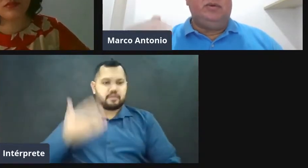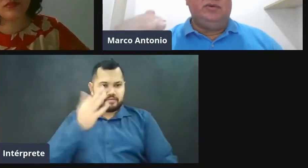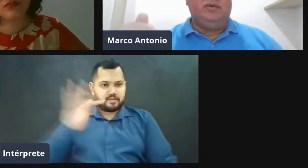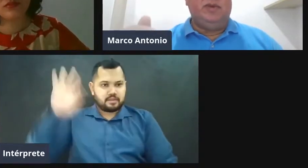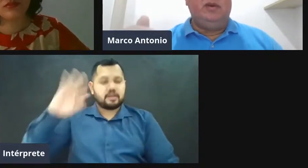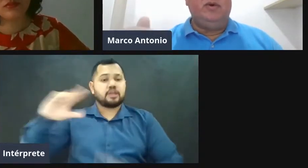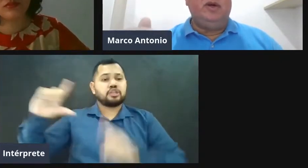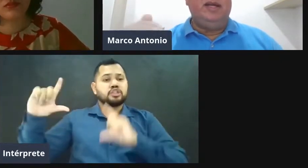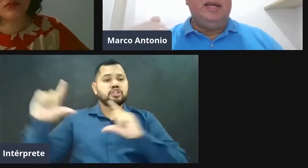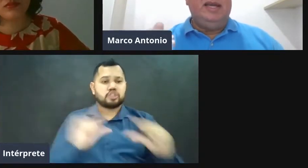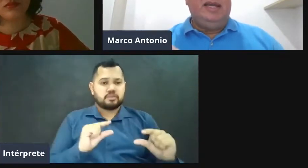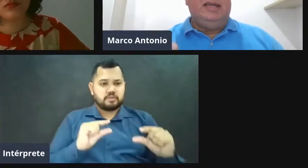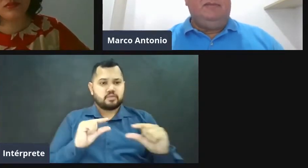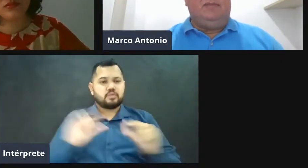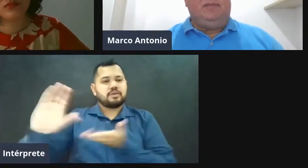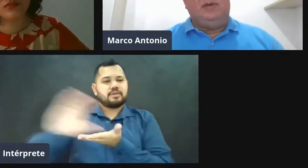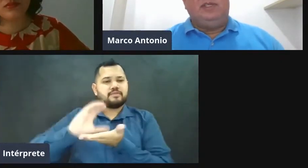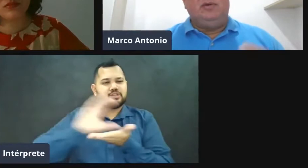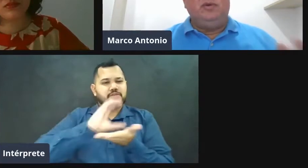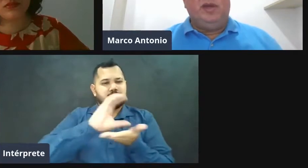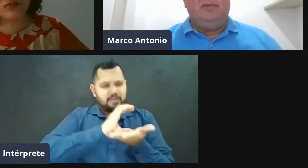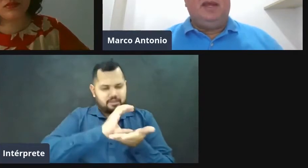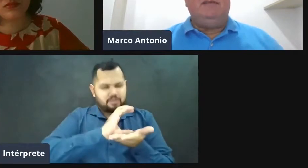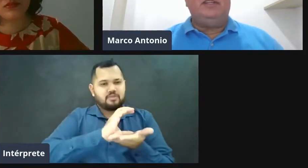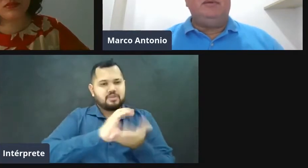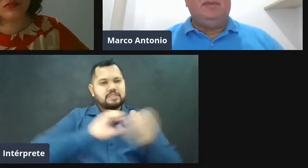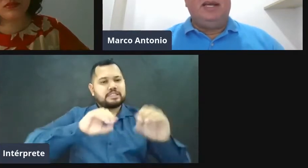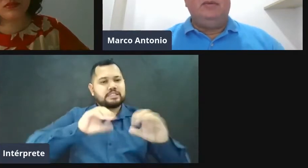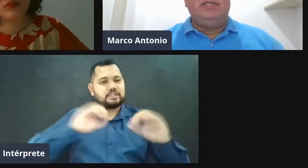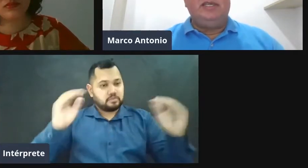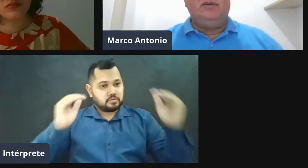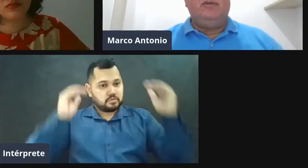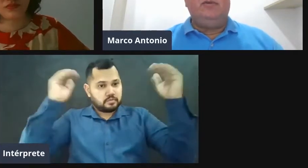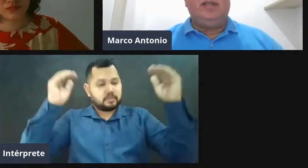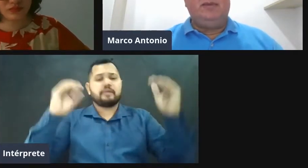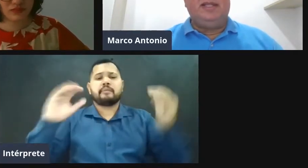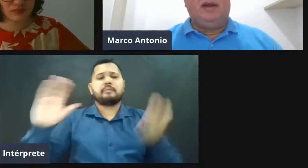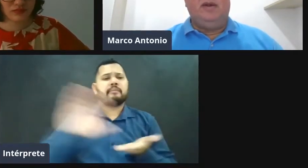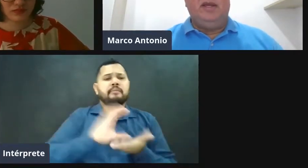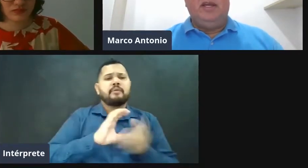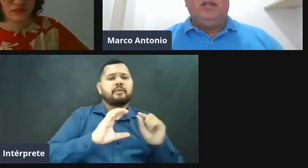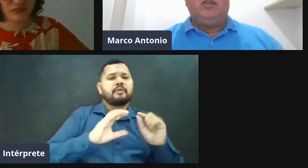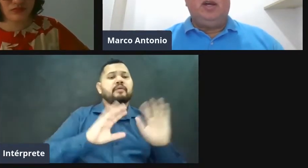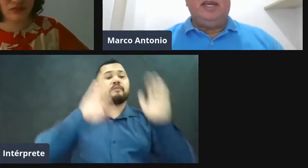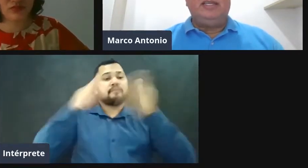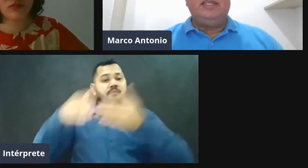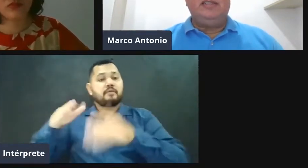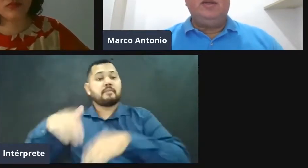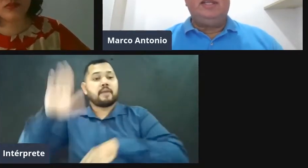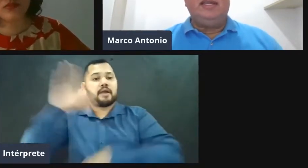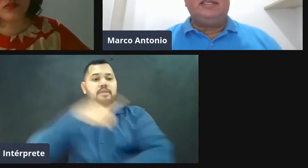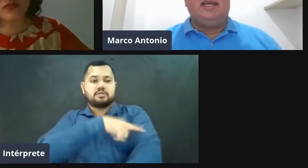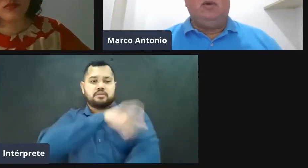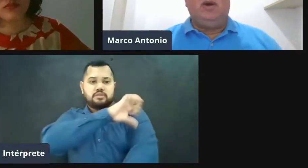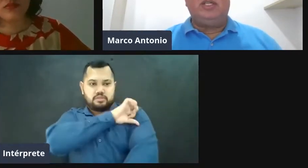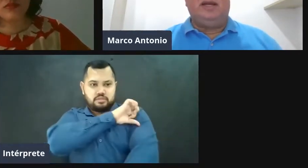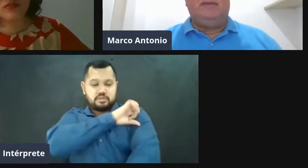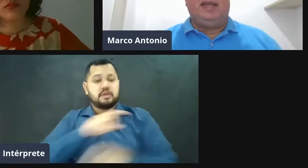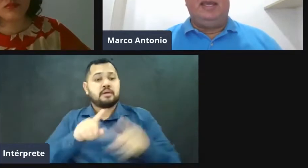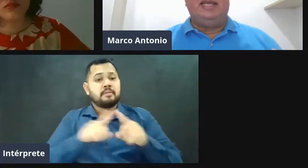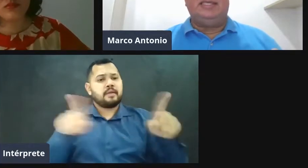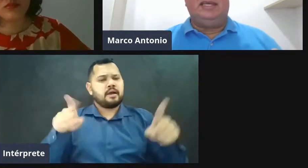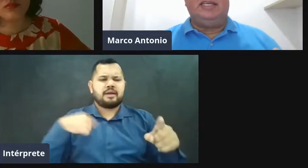no ensino superior, segundo ele, para investir mais no ensino fundamental. Só que a gente não entende